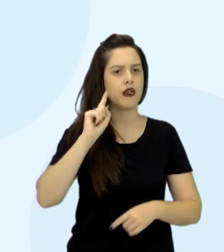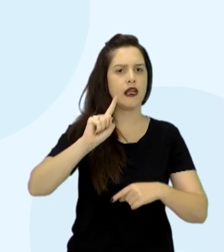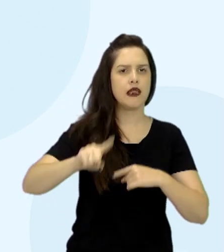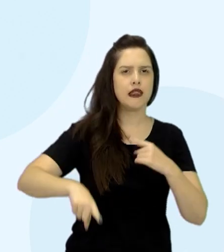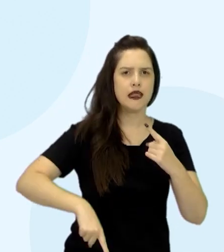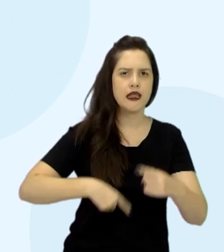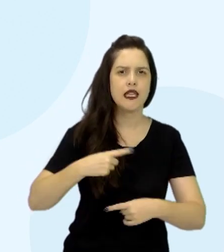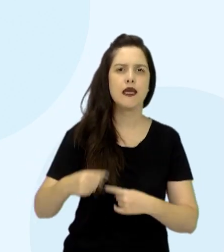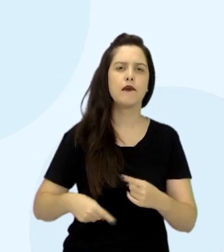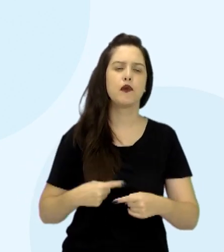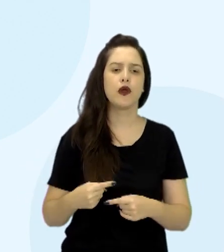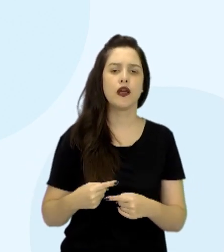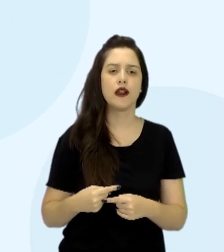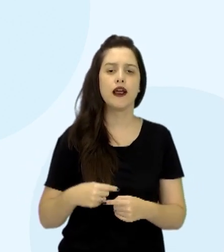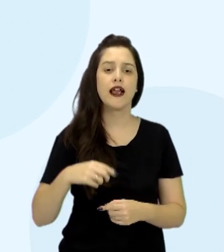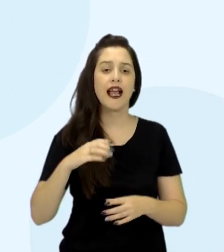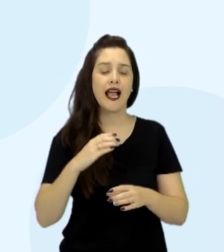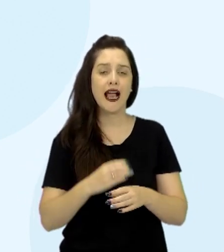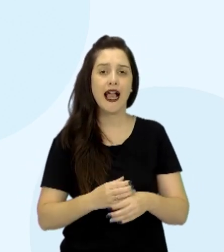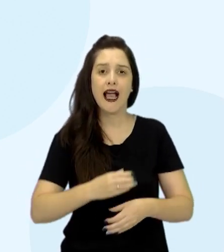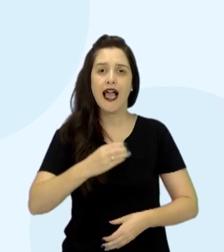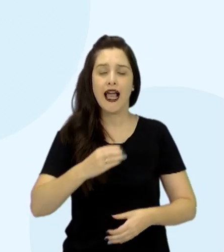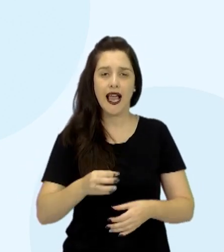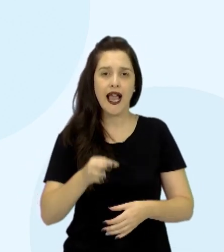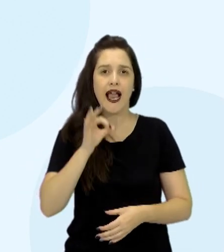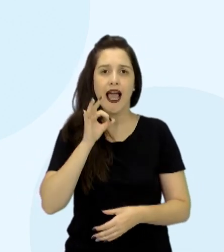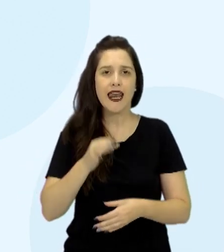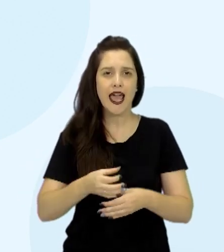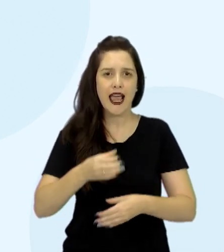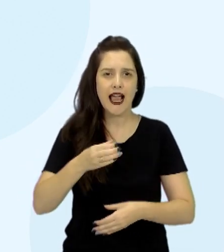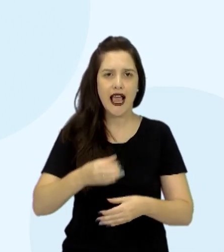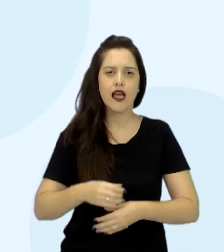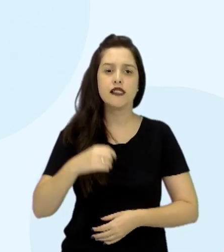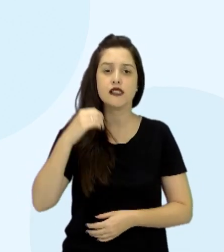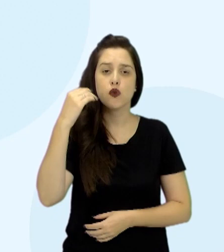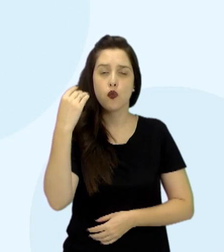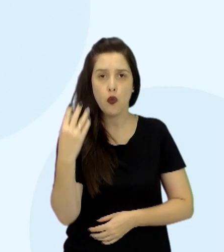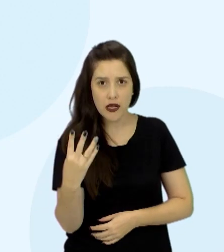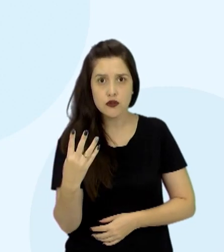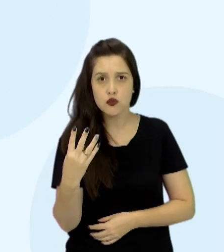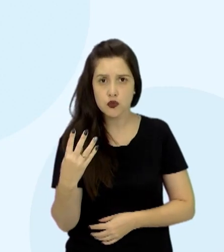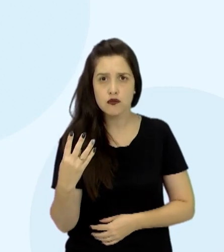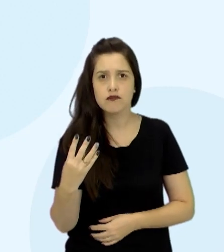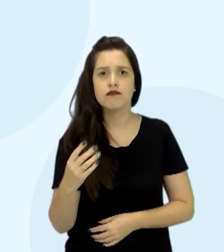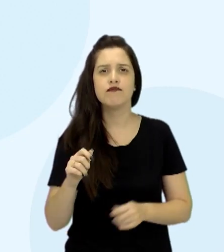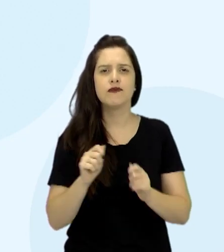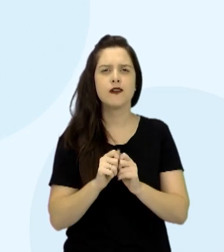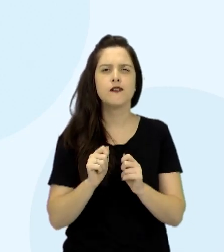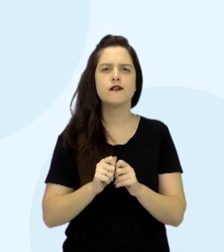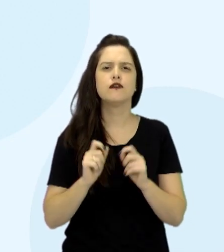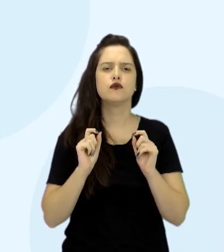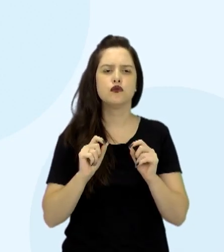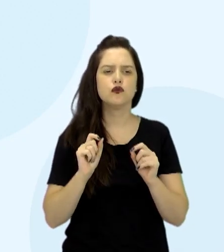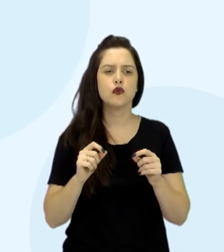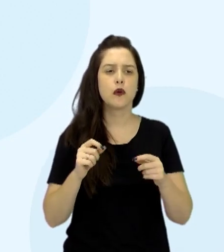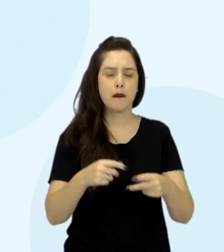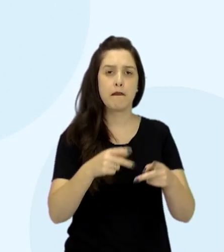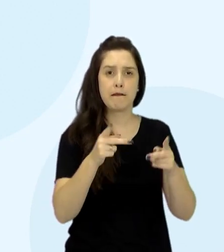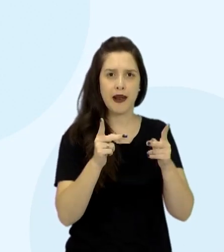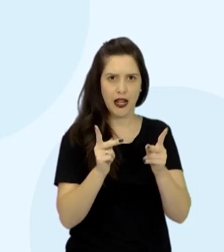falado a quantidade de canecas. Então, o 4 vai vir depois. Então, eu tenho que fazer